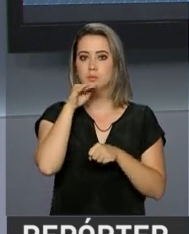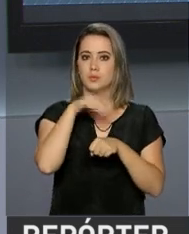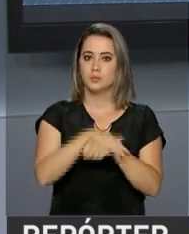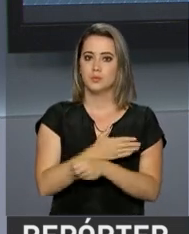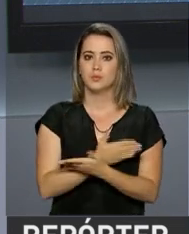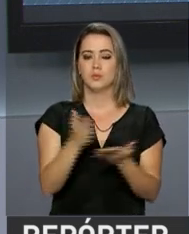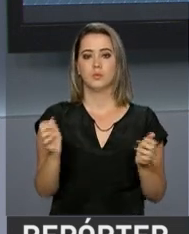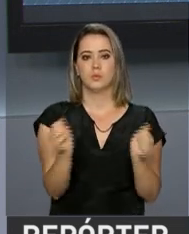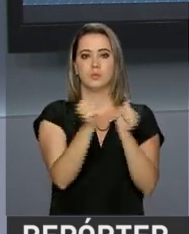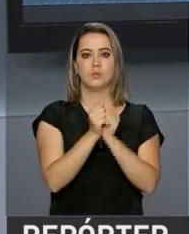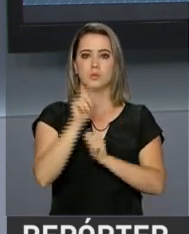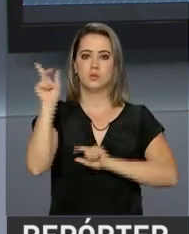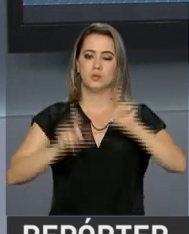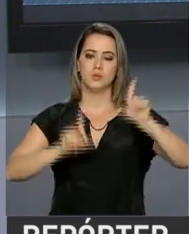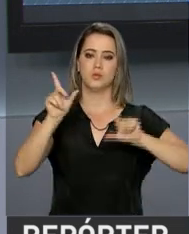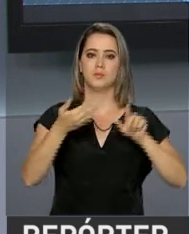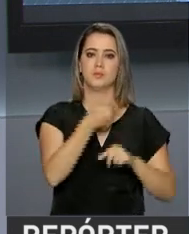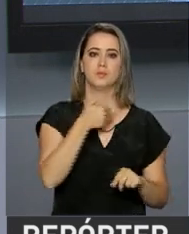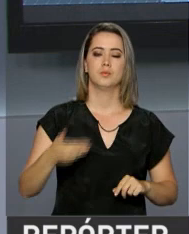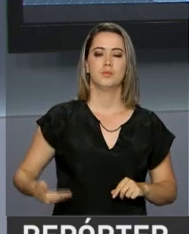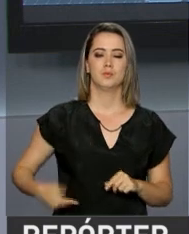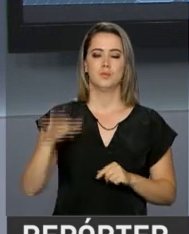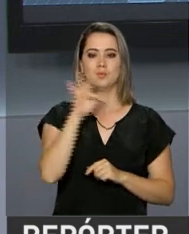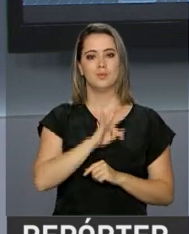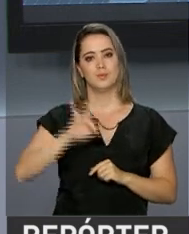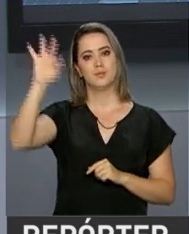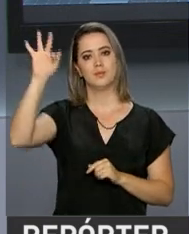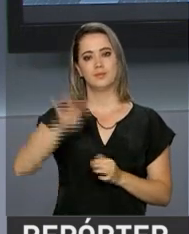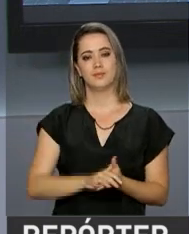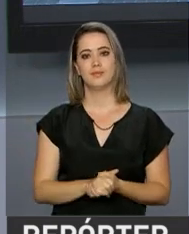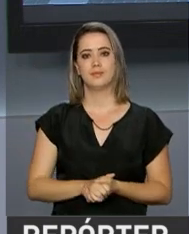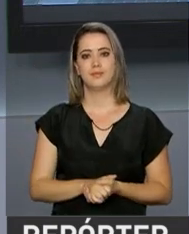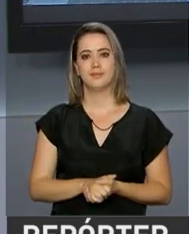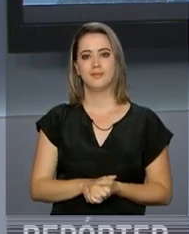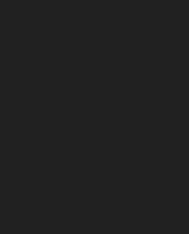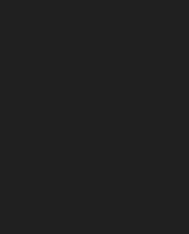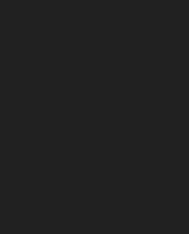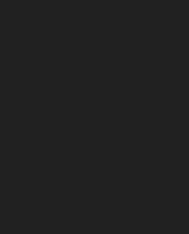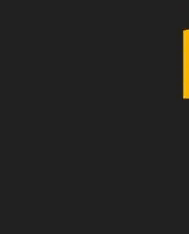Uma ótima noite para você e continue com a gente aqui na NBR, a TV do Governo Federal.